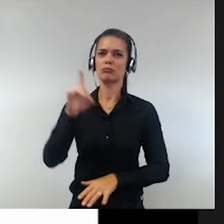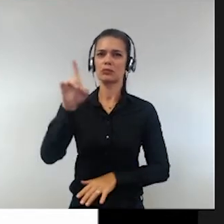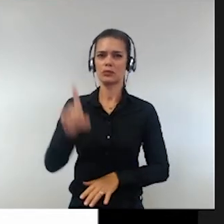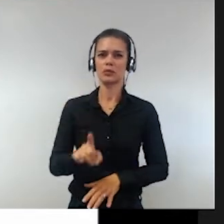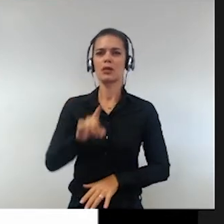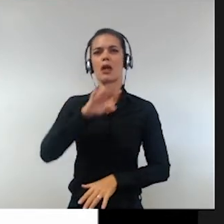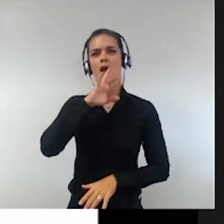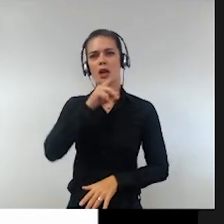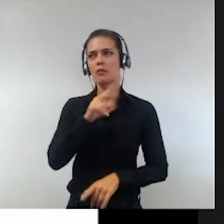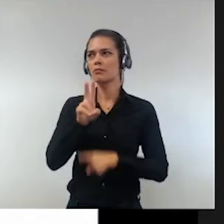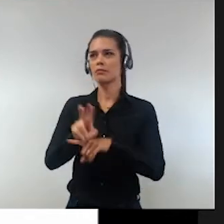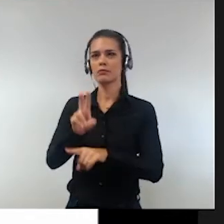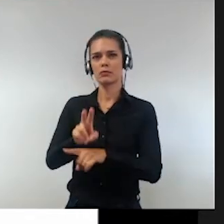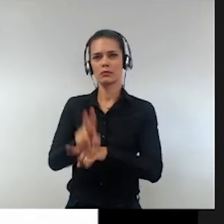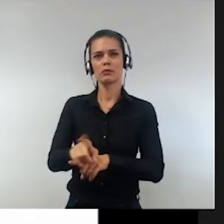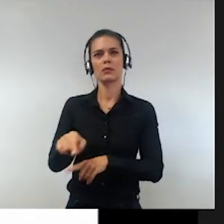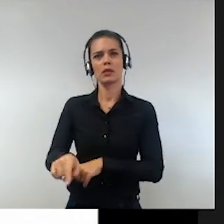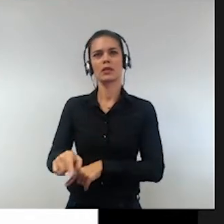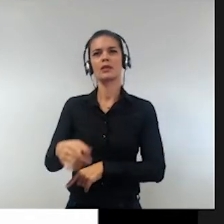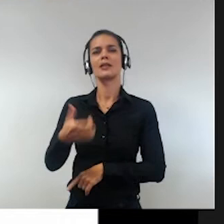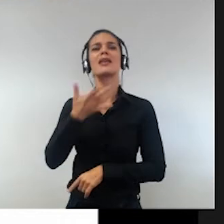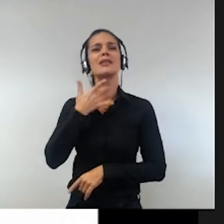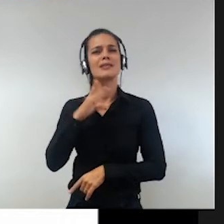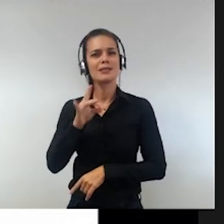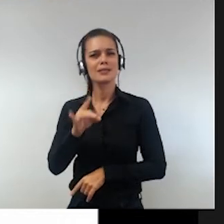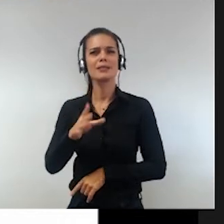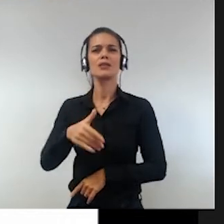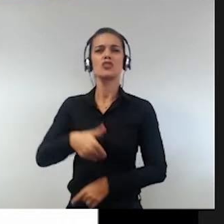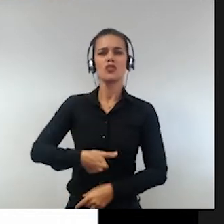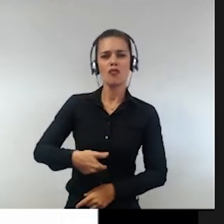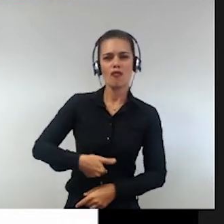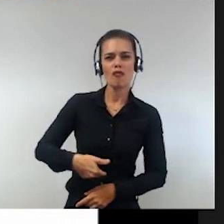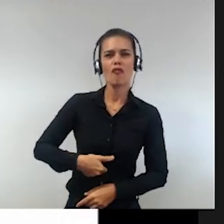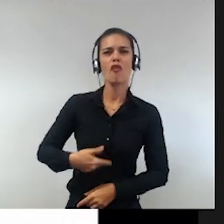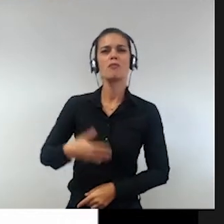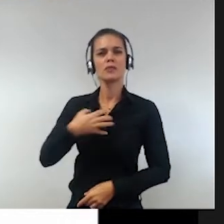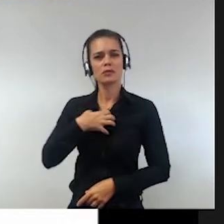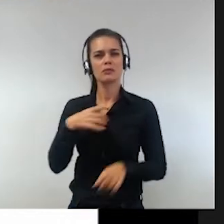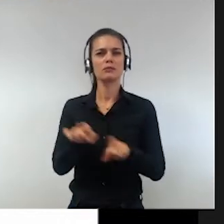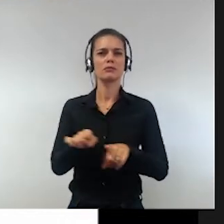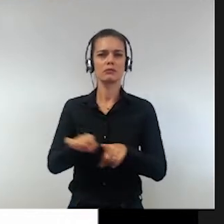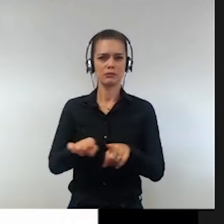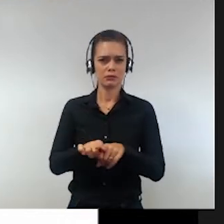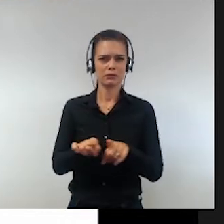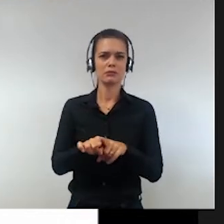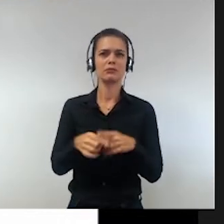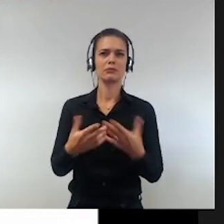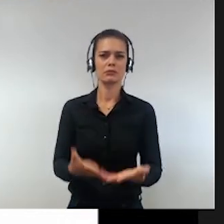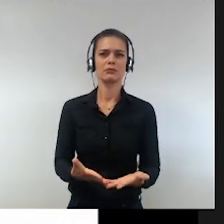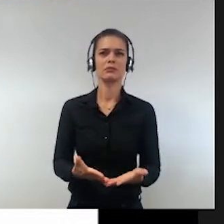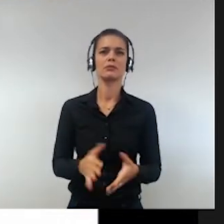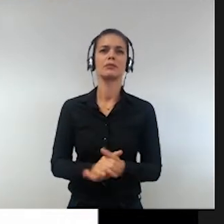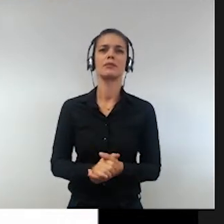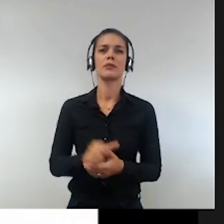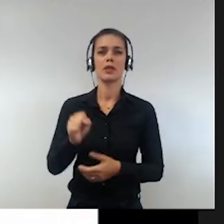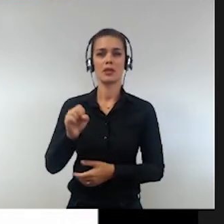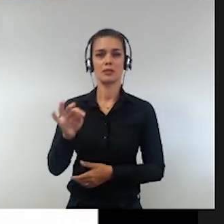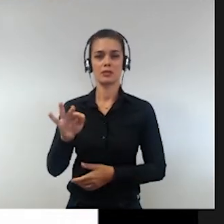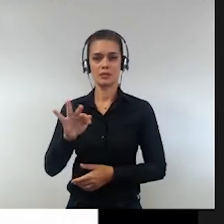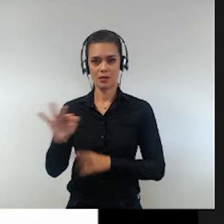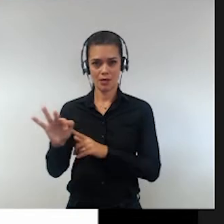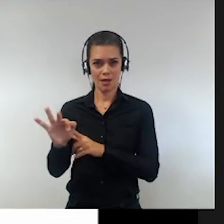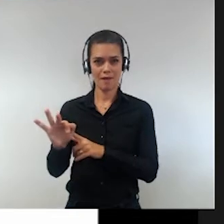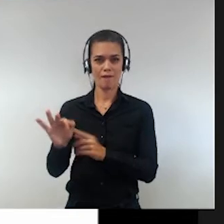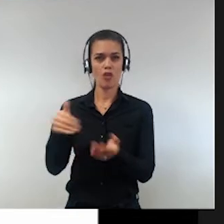animais, defendemos que os animais têm fome, têm sentimentos, e os últimos entendimentos do Supremo Tribunal